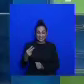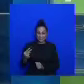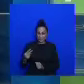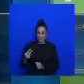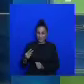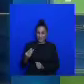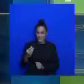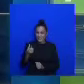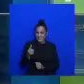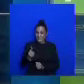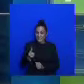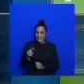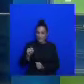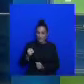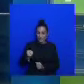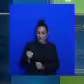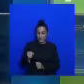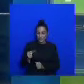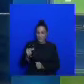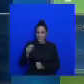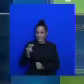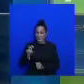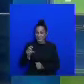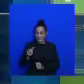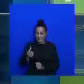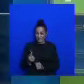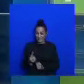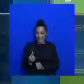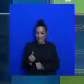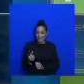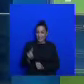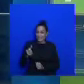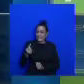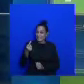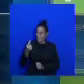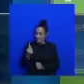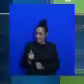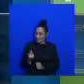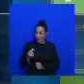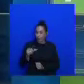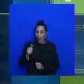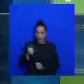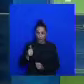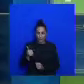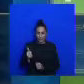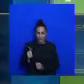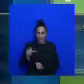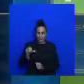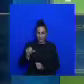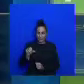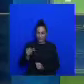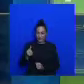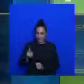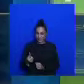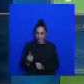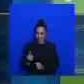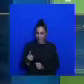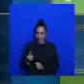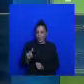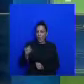32, 68, 56, 61, 11,